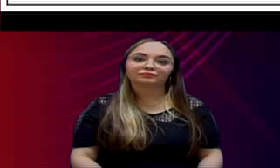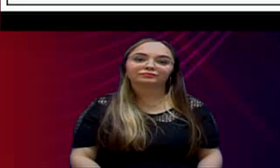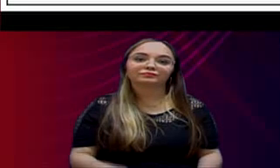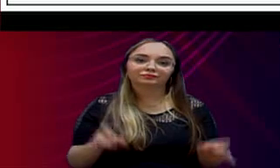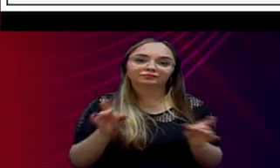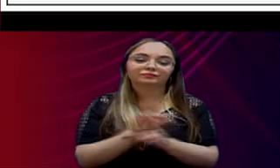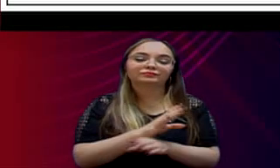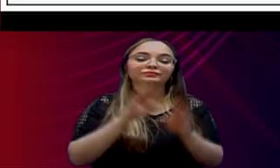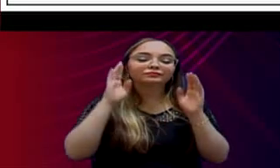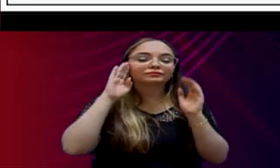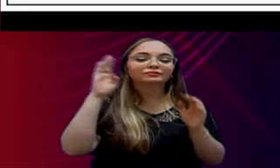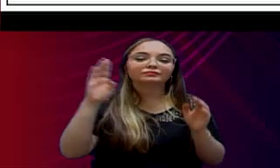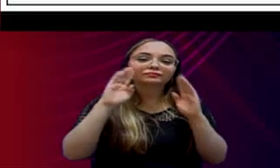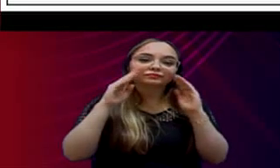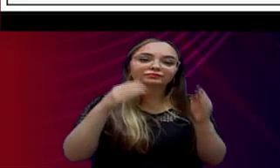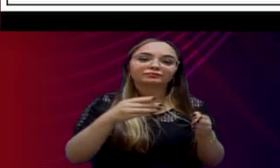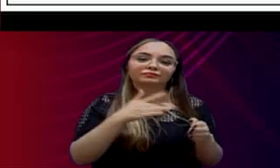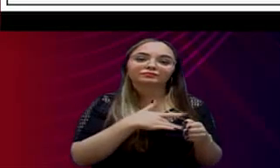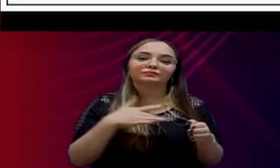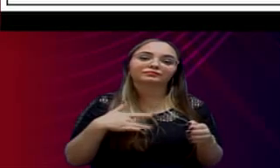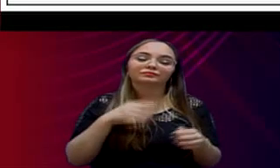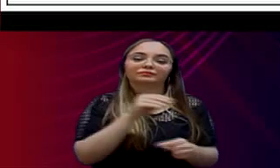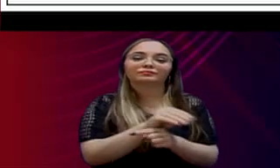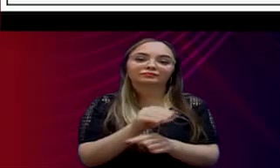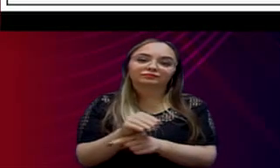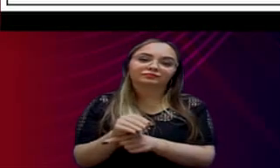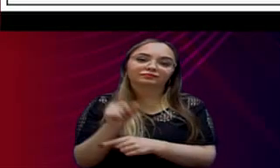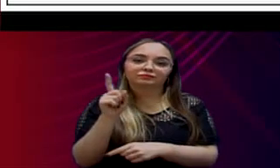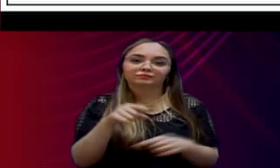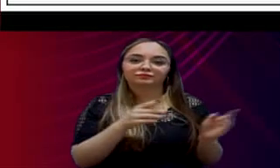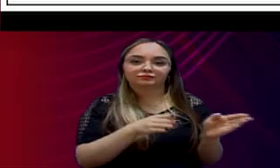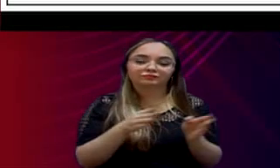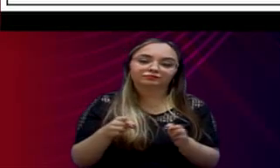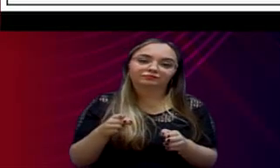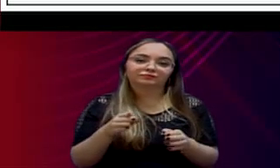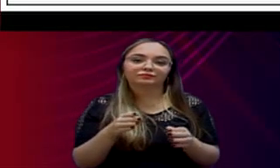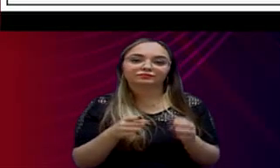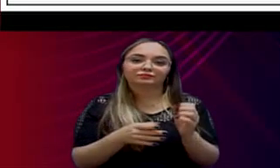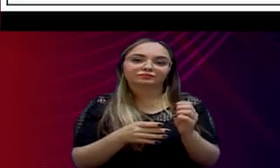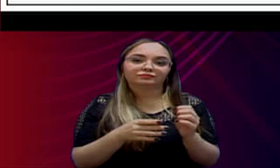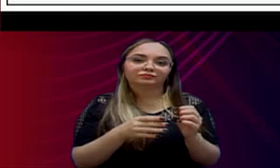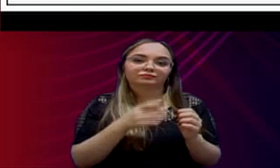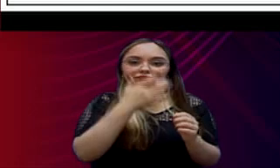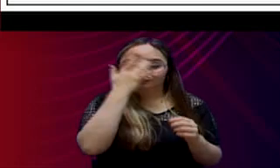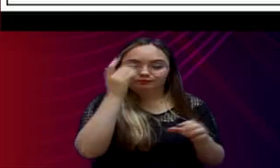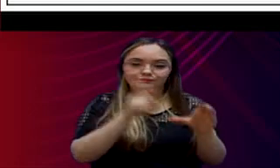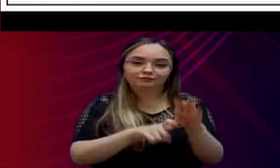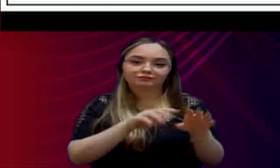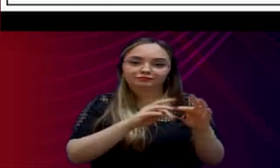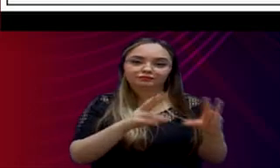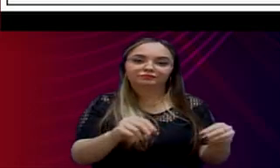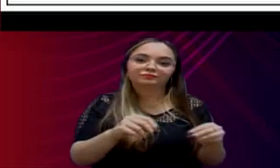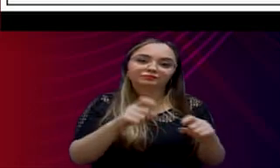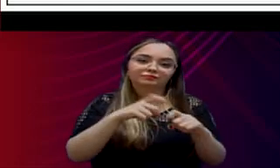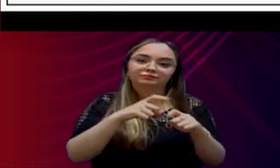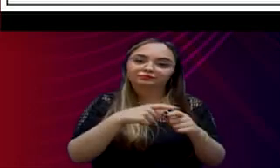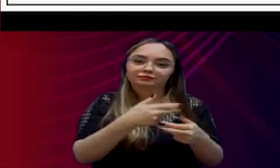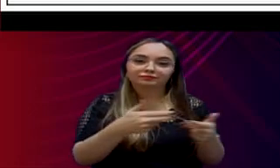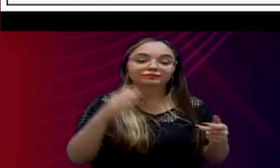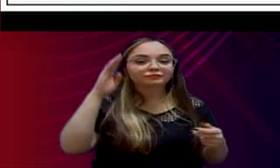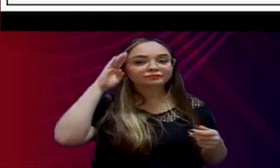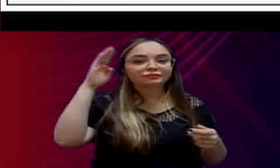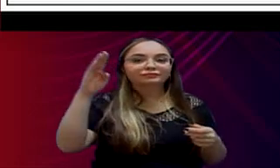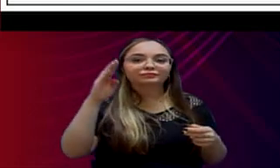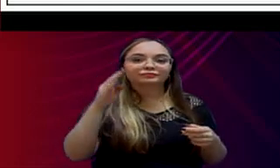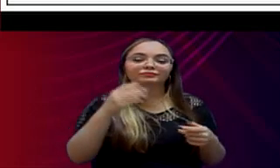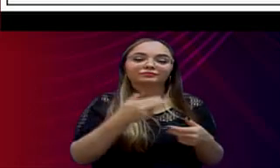principal área de atuação da assistência à saúde gerenciamento da execução do sistema da assistência saúde dos Servidores seus dependentes nas áreas médicas priorizando